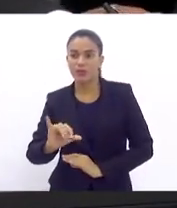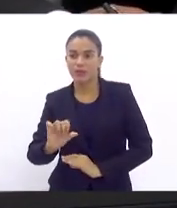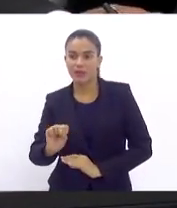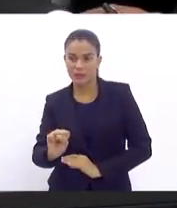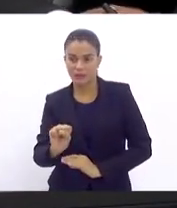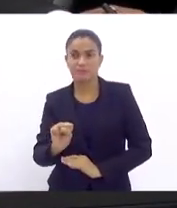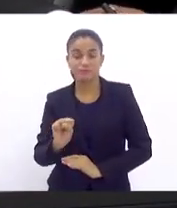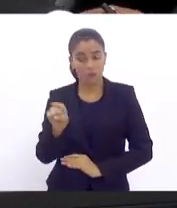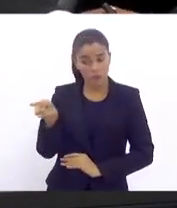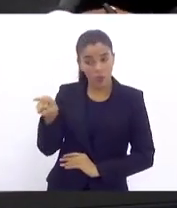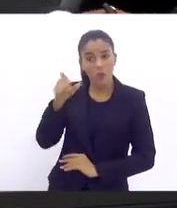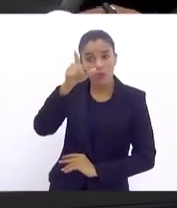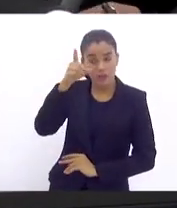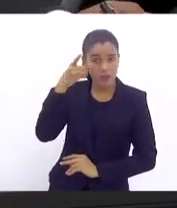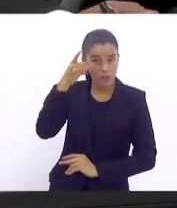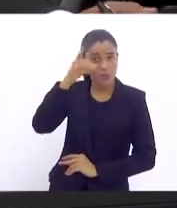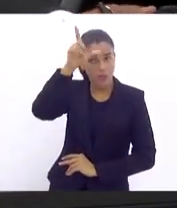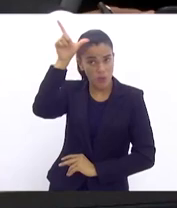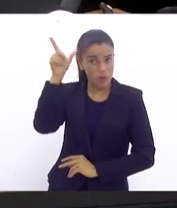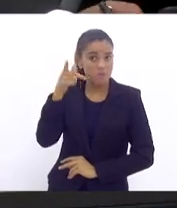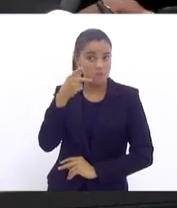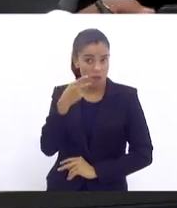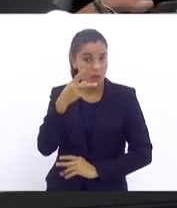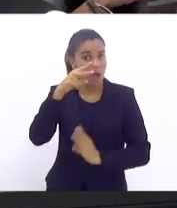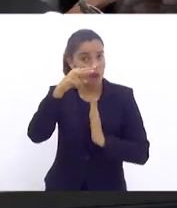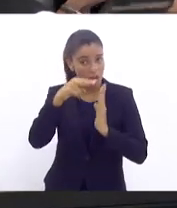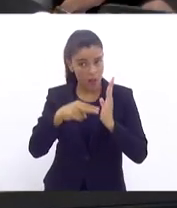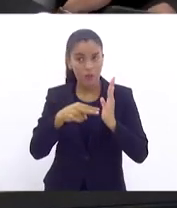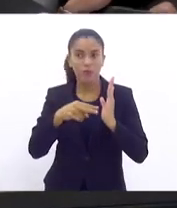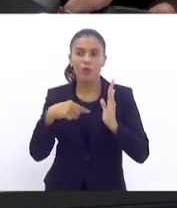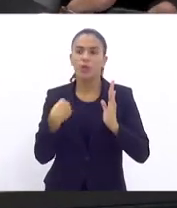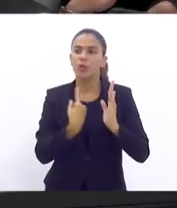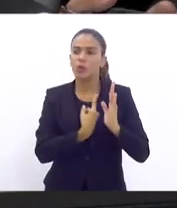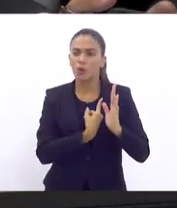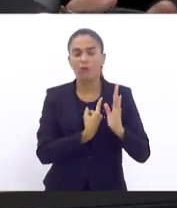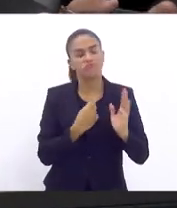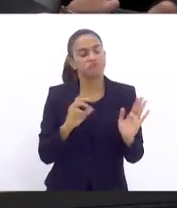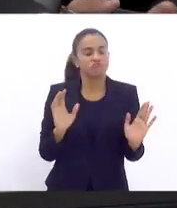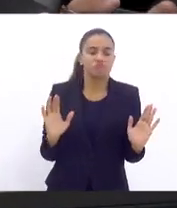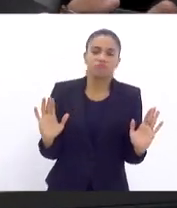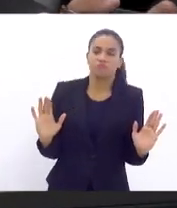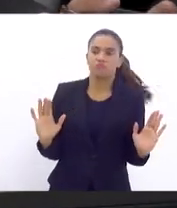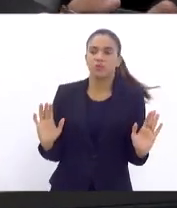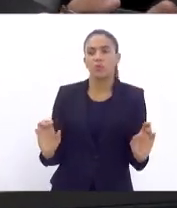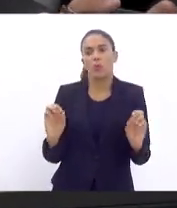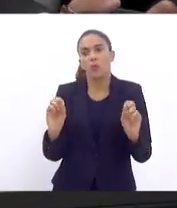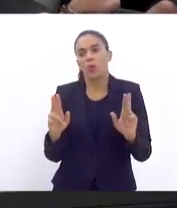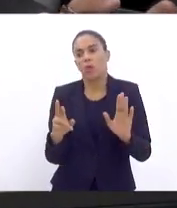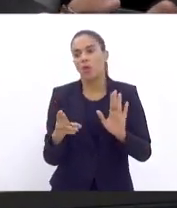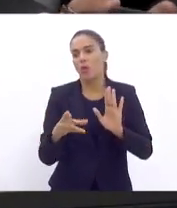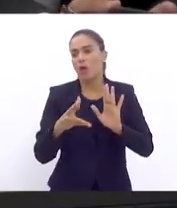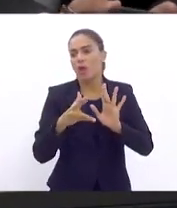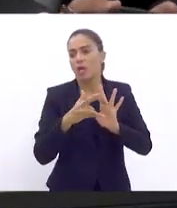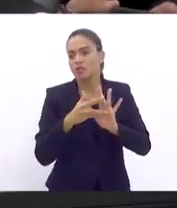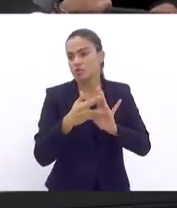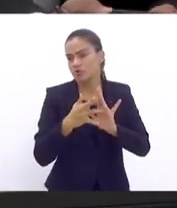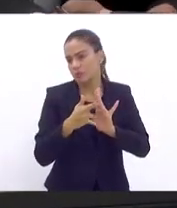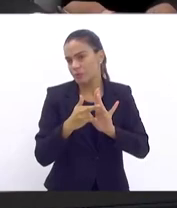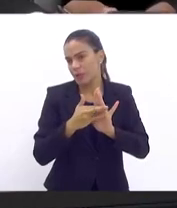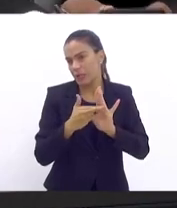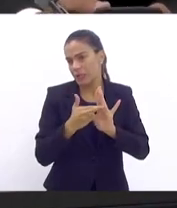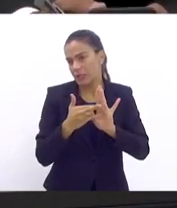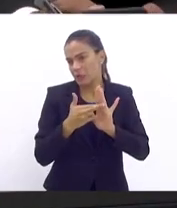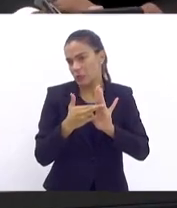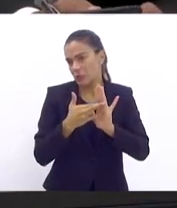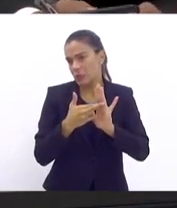Ele leu quando foi levantada esta questão e nós todos dissemos bom então o Regimento já tem uma